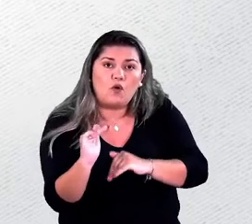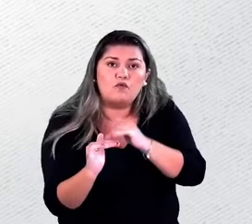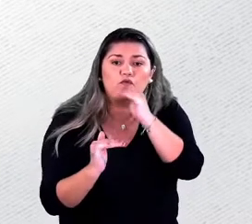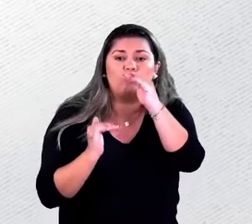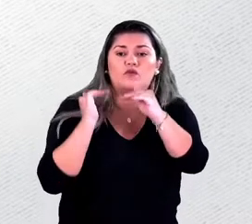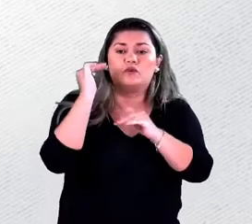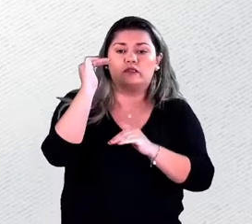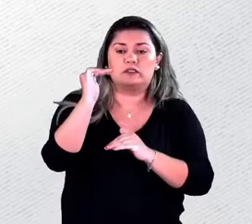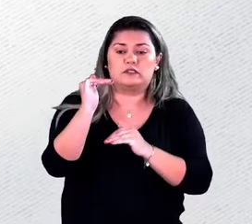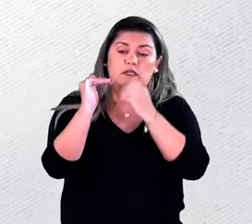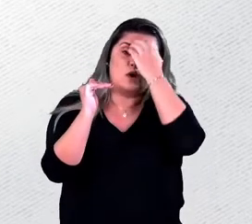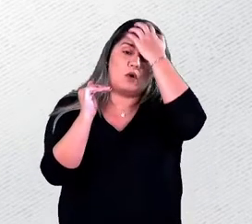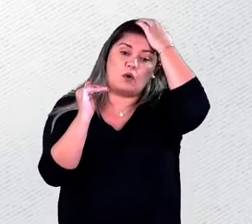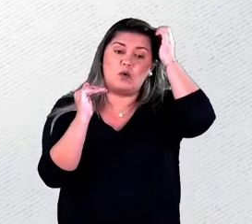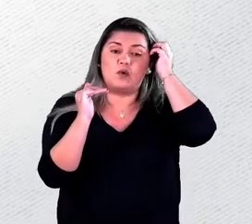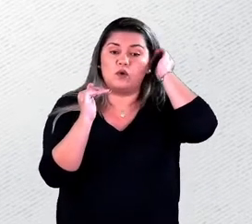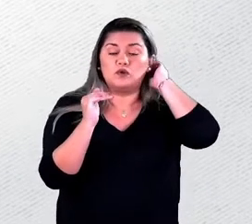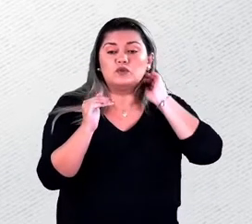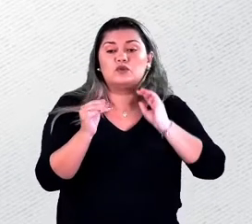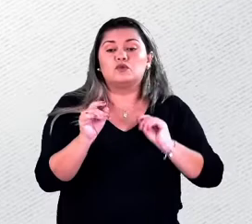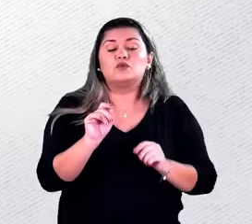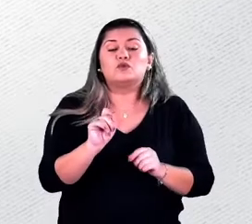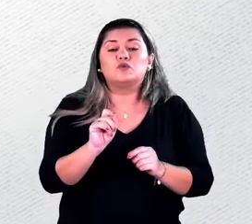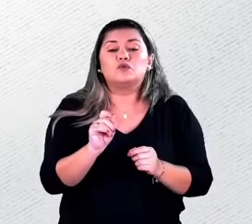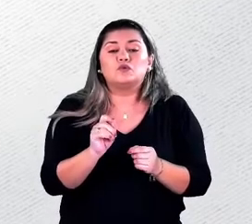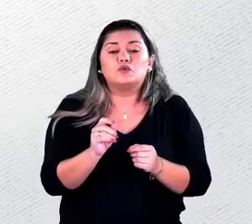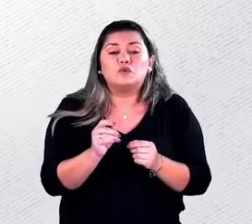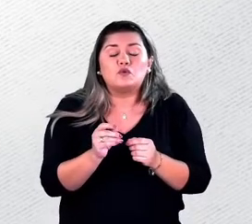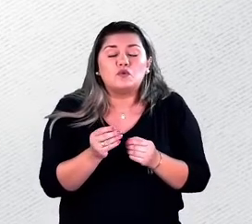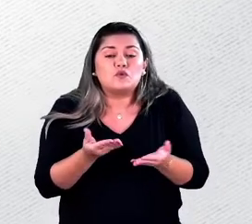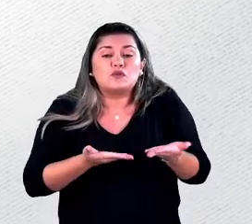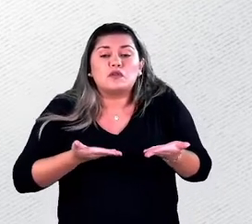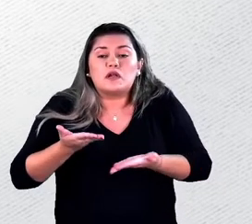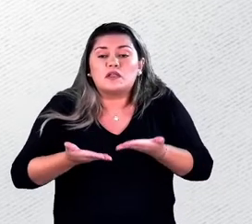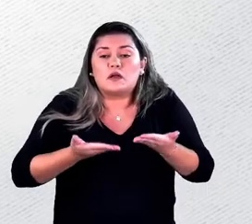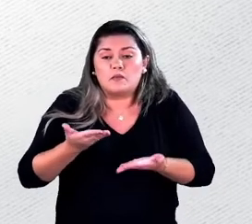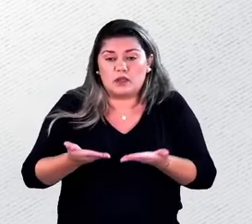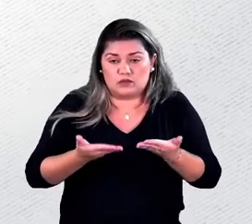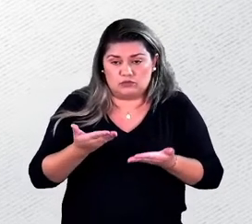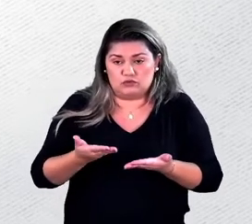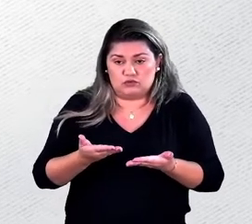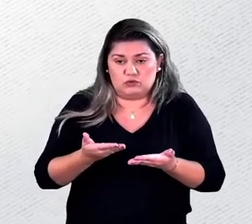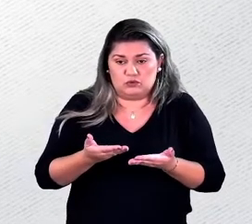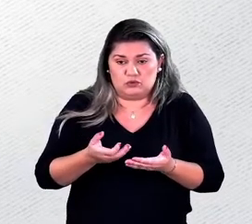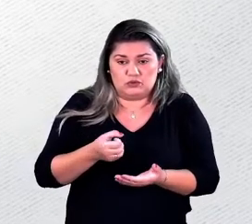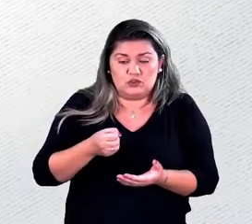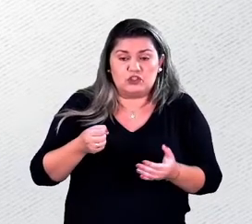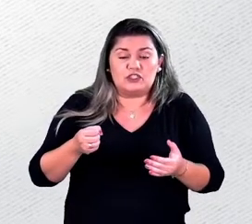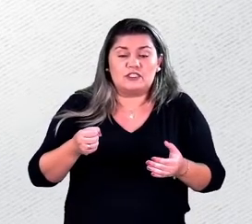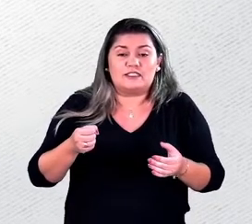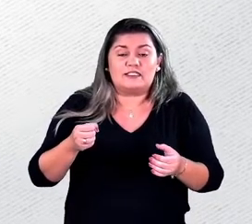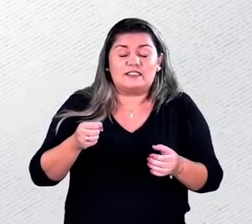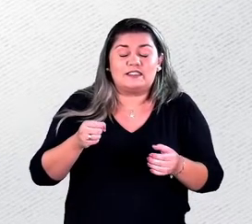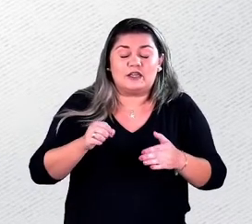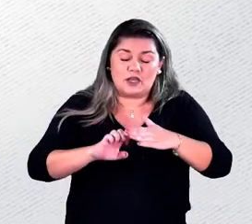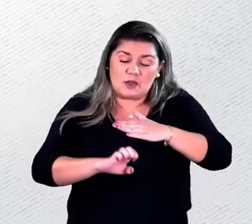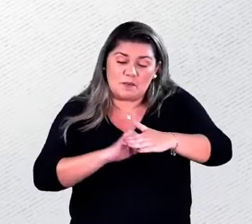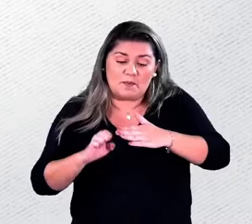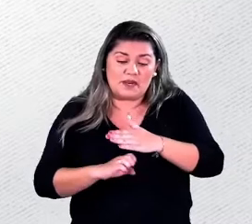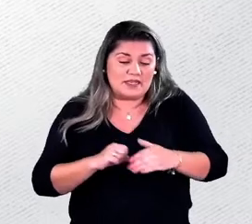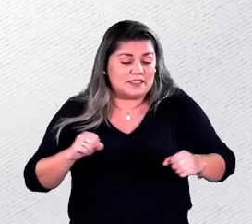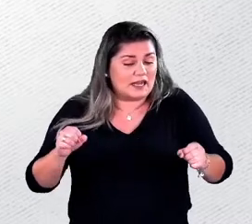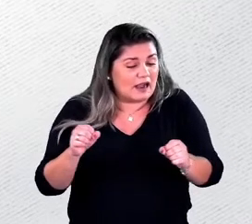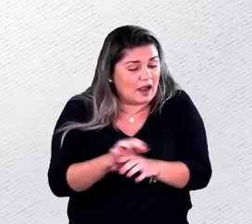na mesma medida mas no tratamento da Falência né da das empresas enfim é uma lei boa